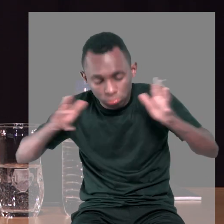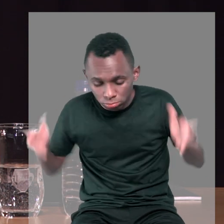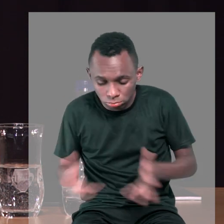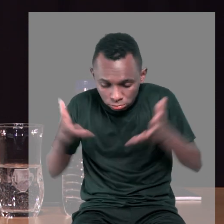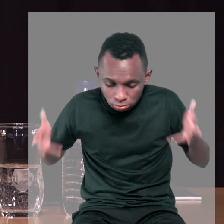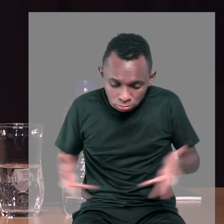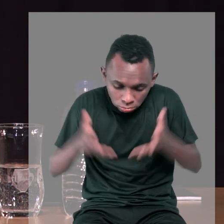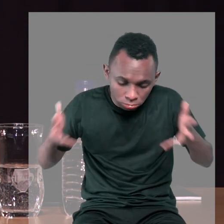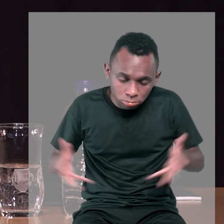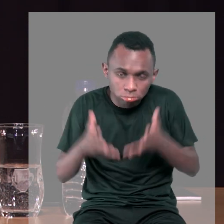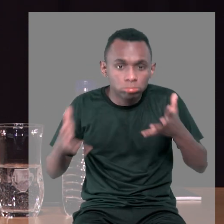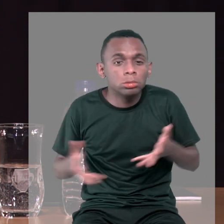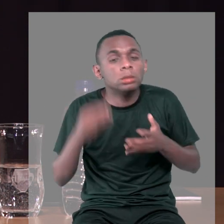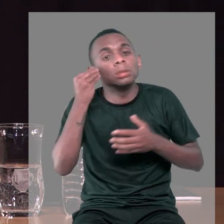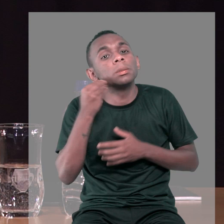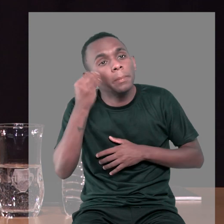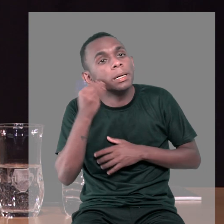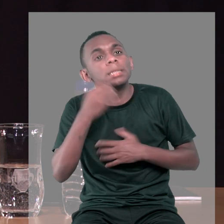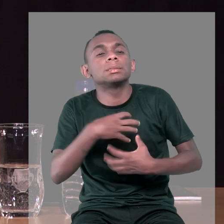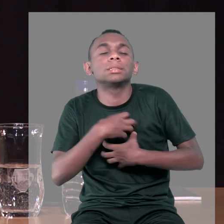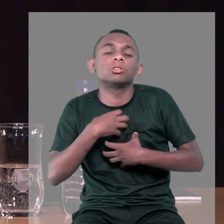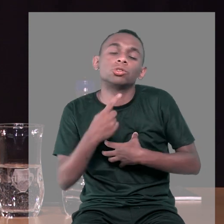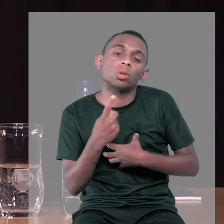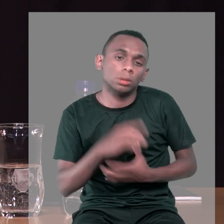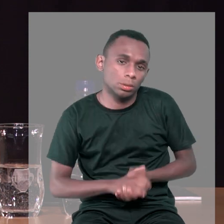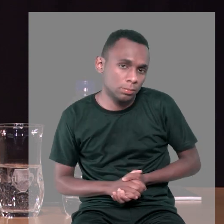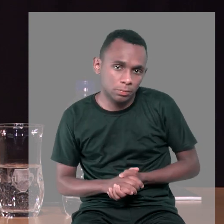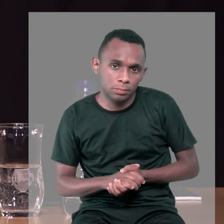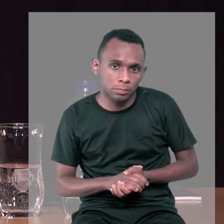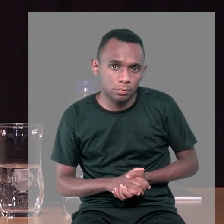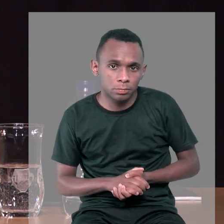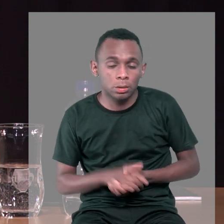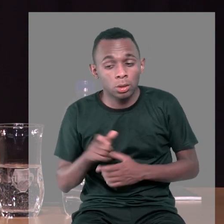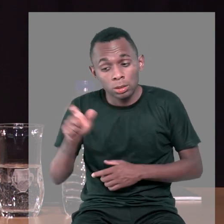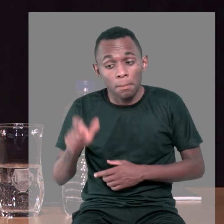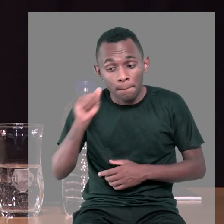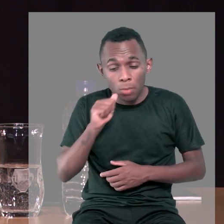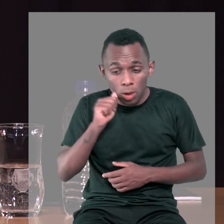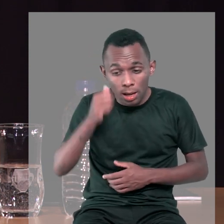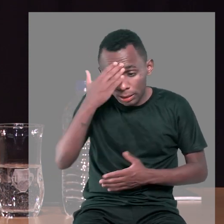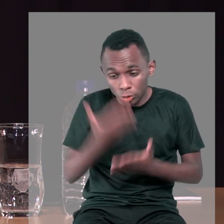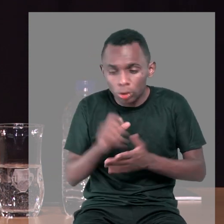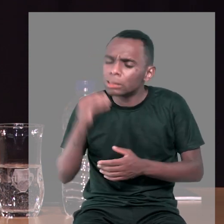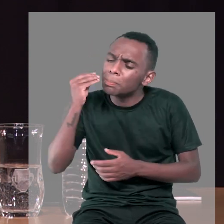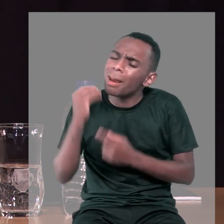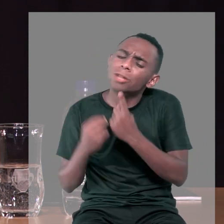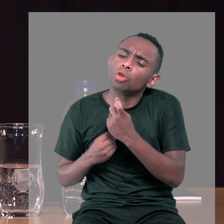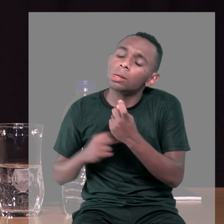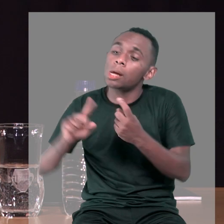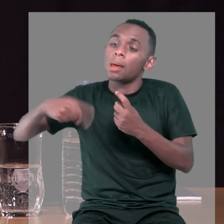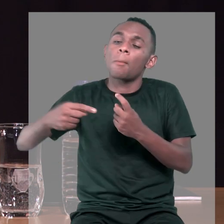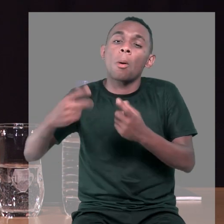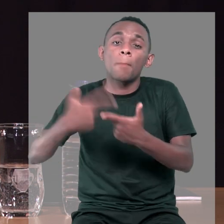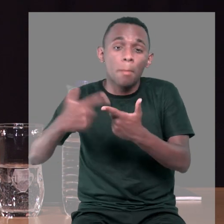política, mas também tem uma consequência intelectual. E as duas coisas estão ligadas para ela. O que seria a consequência